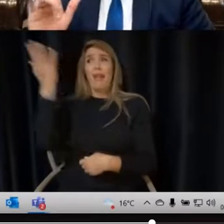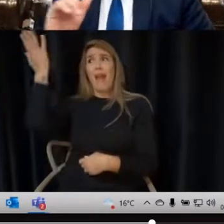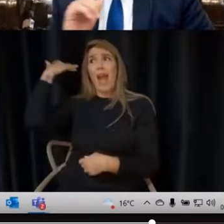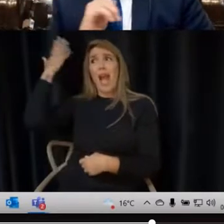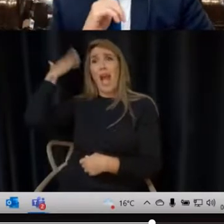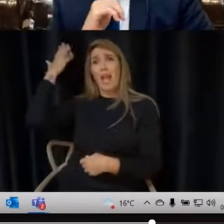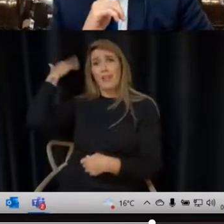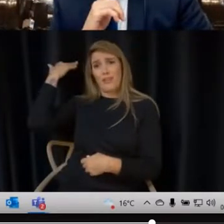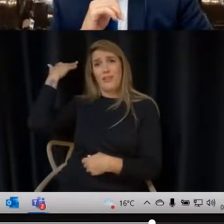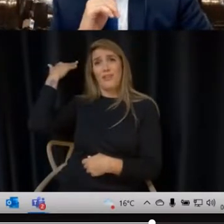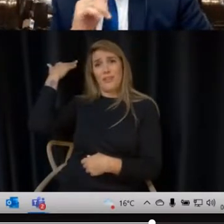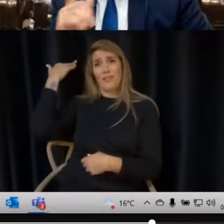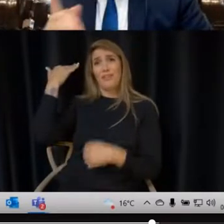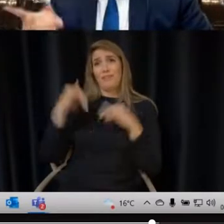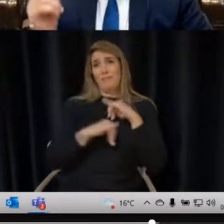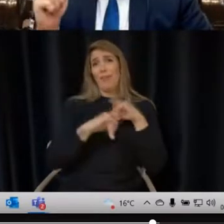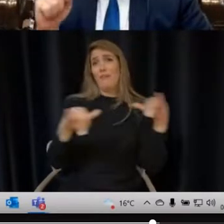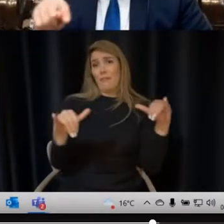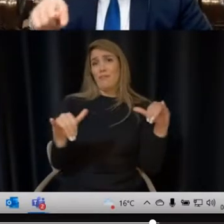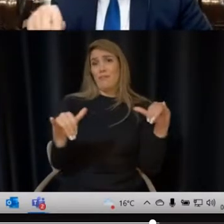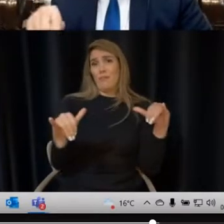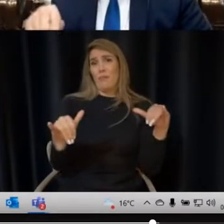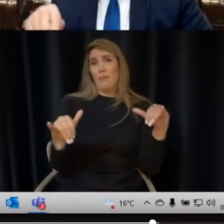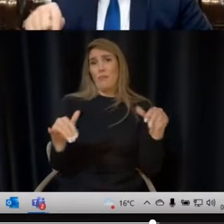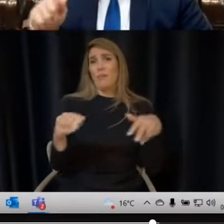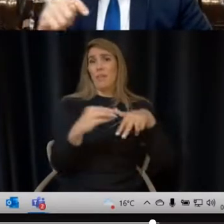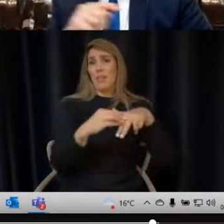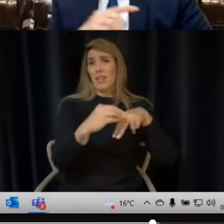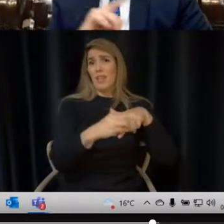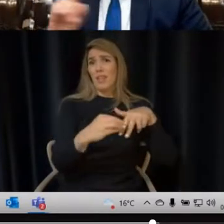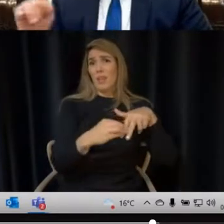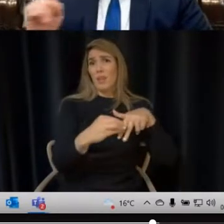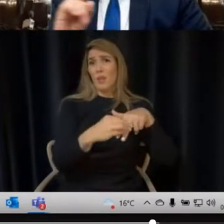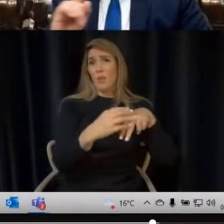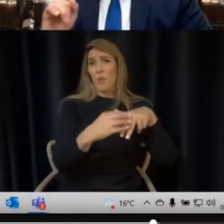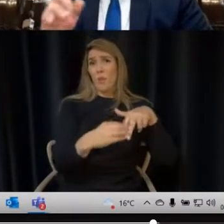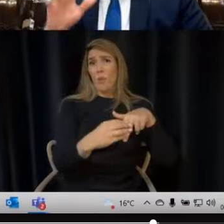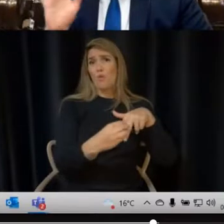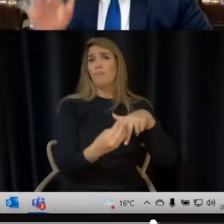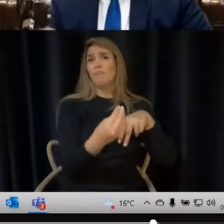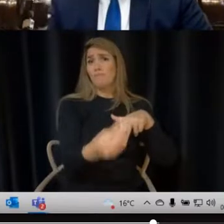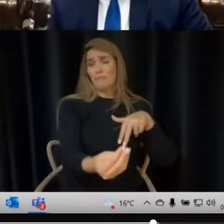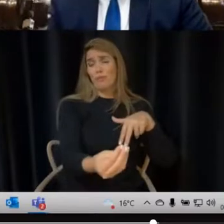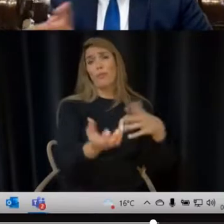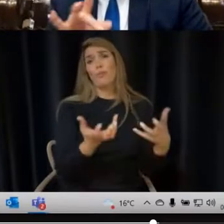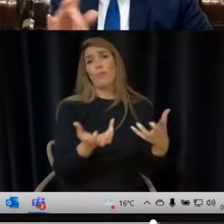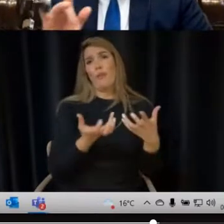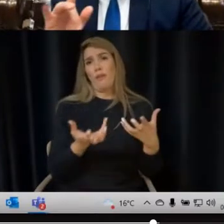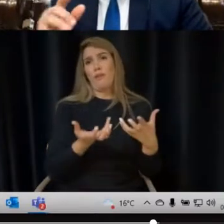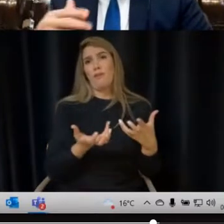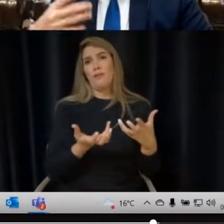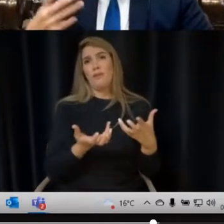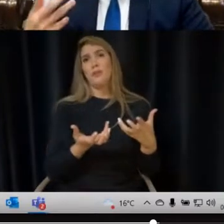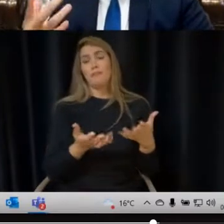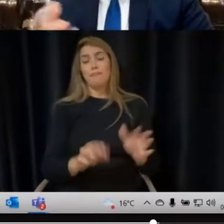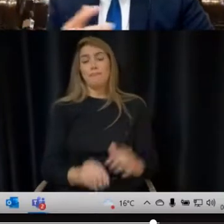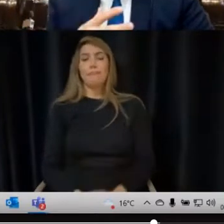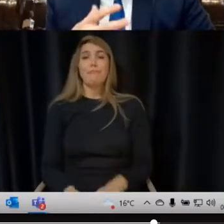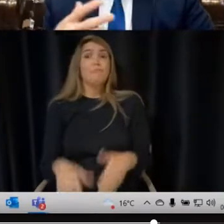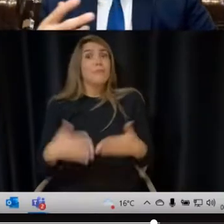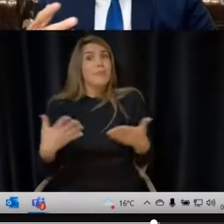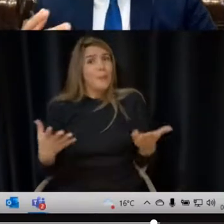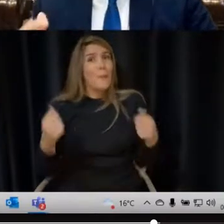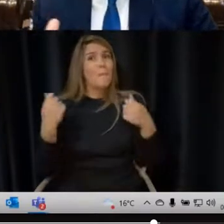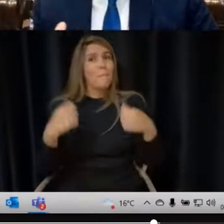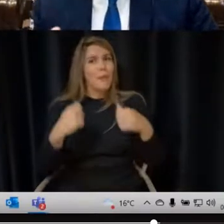isso, a pessoa que faleceu queria a doação, um dos filhos é que não quer, e o outro quer que doe, um não quer.